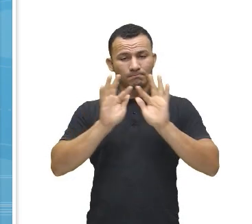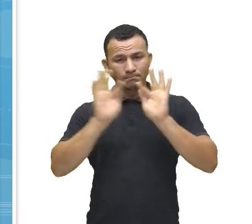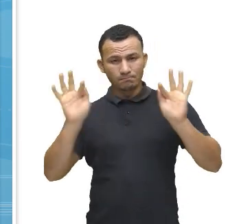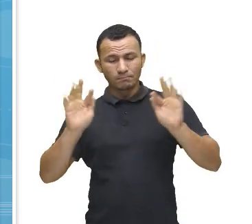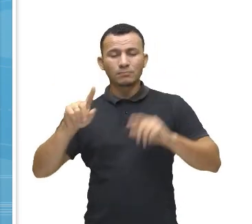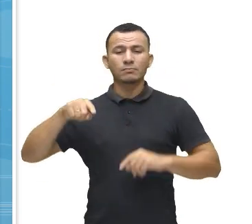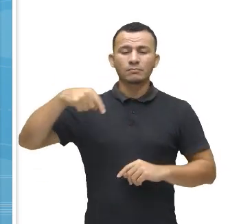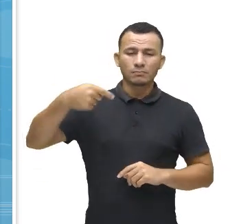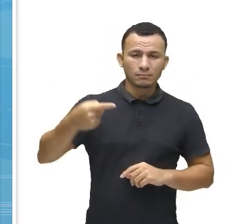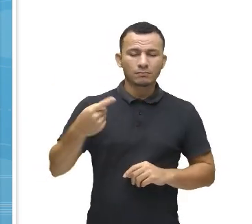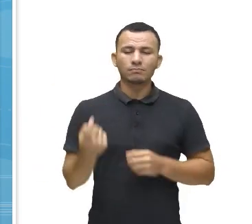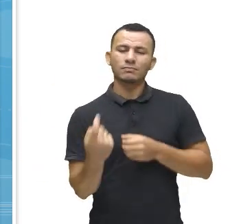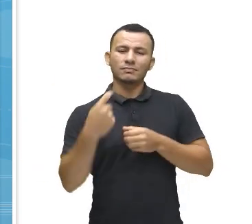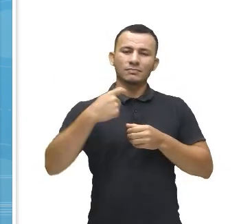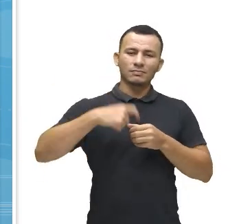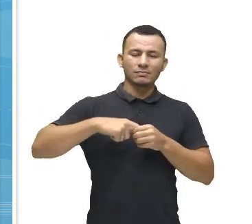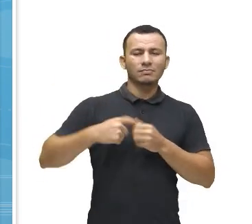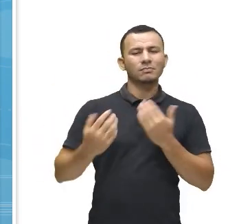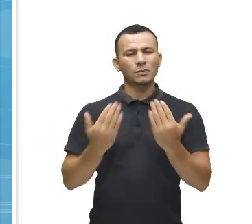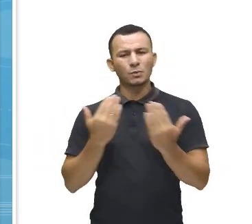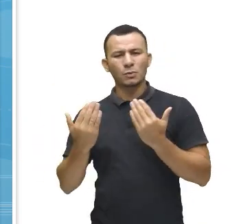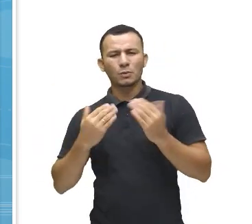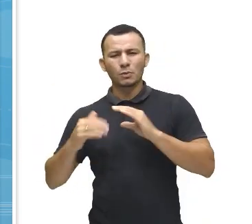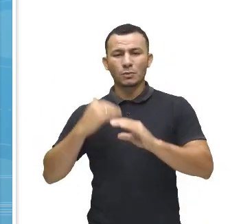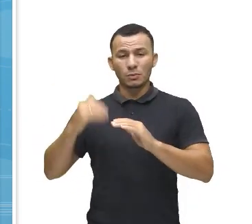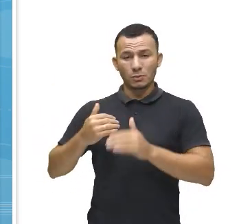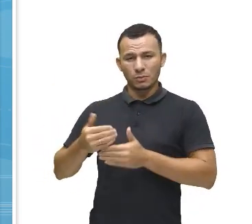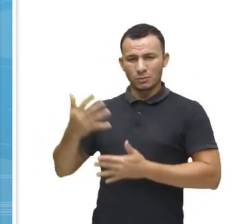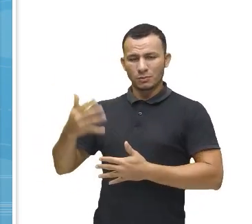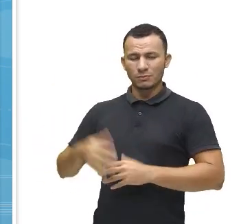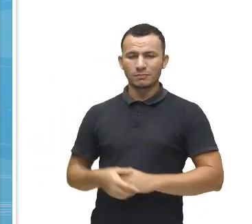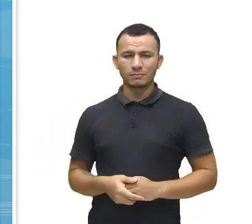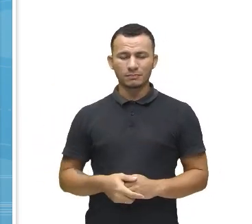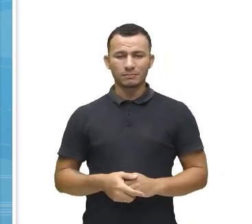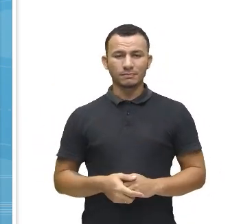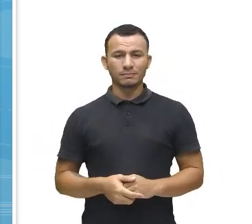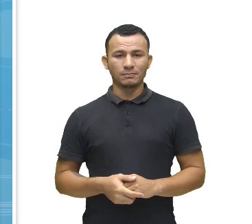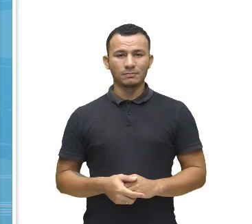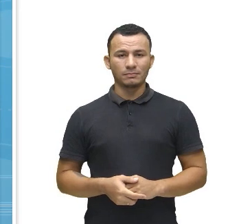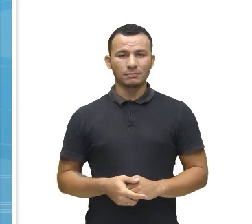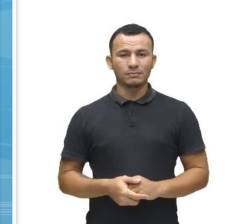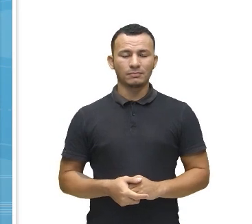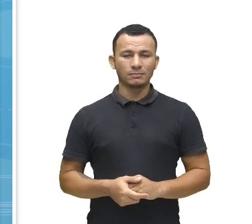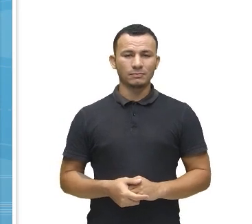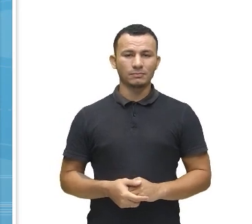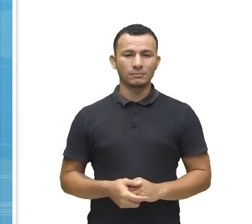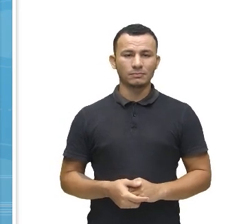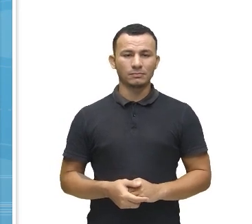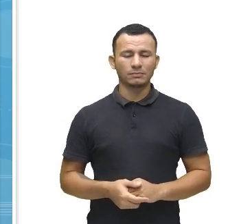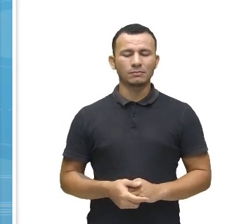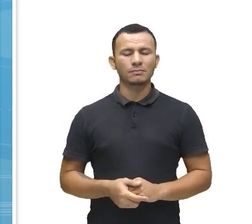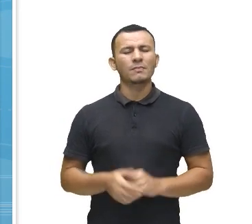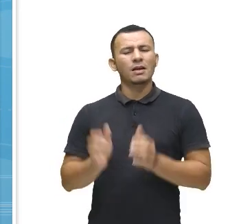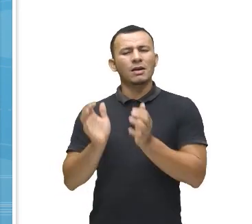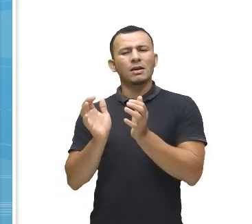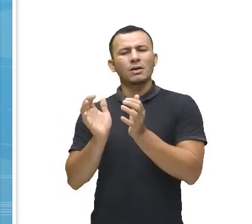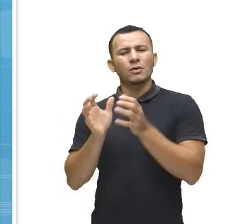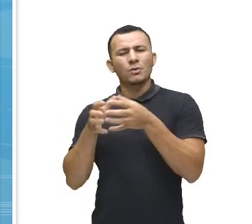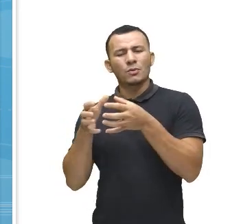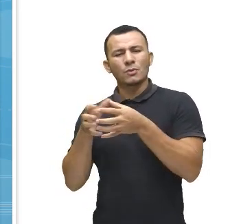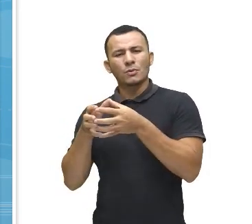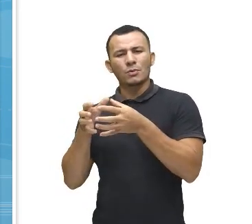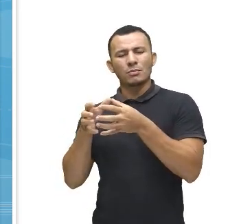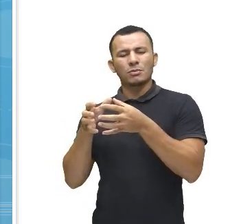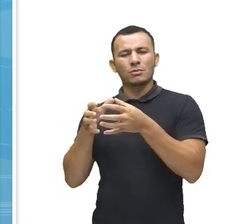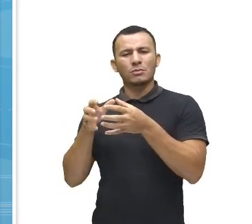seguida eu vou retornar para a gente conversar sobre. Vamos lá, gente. Pergunta: o que eram quilombos? Expliquei para